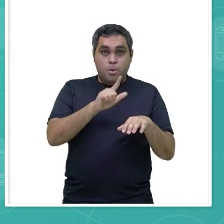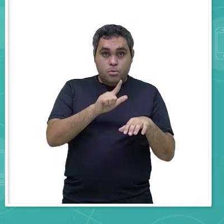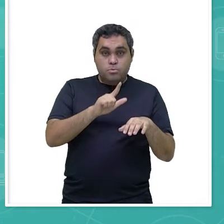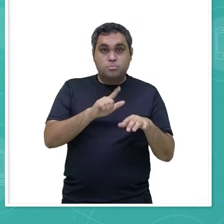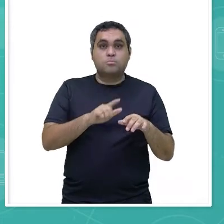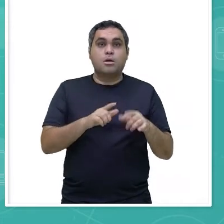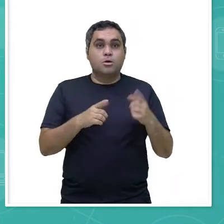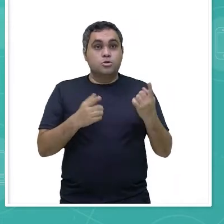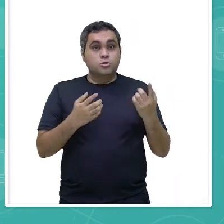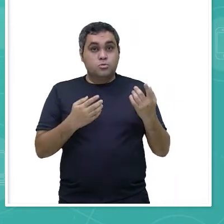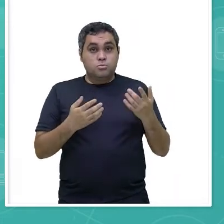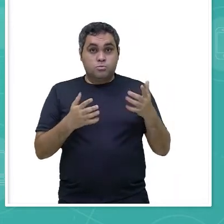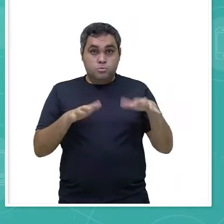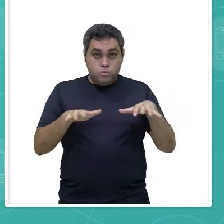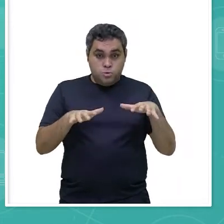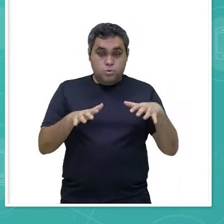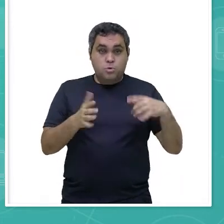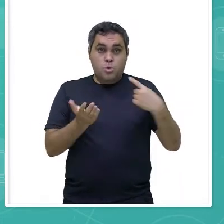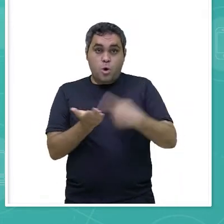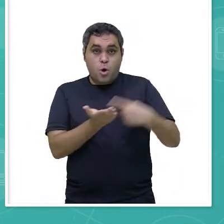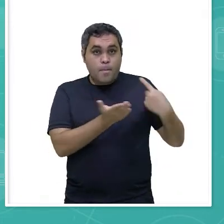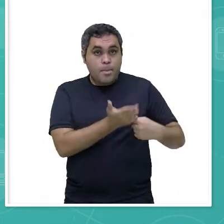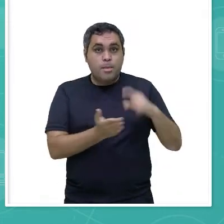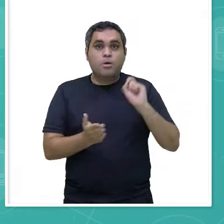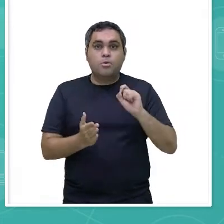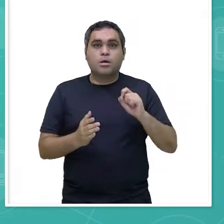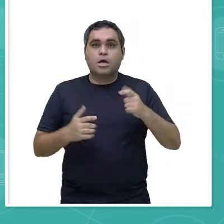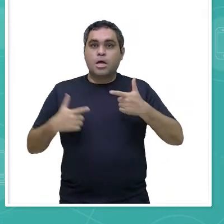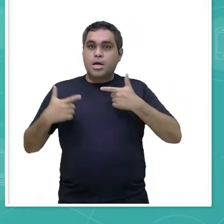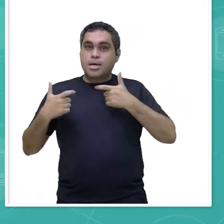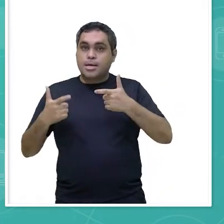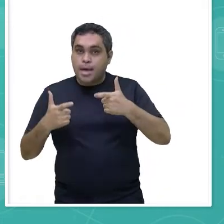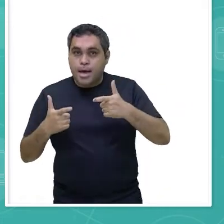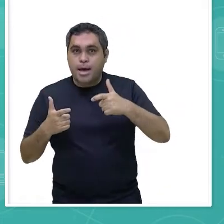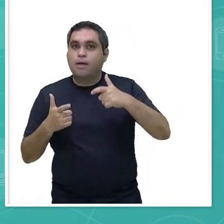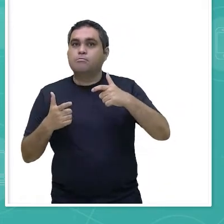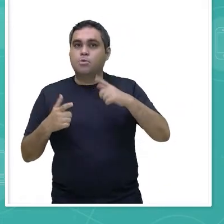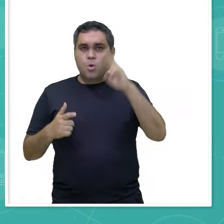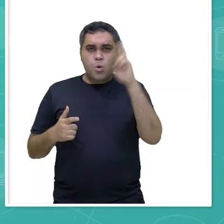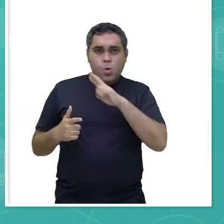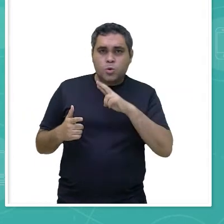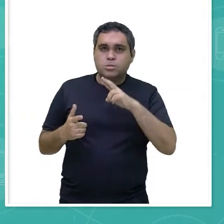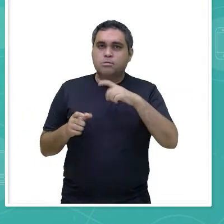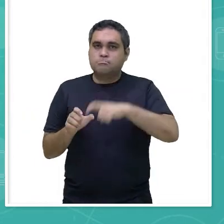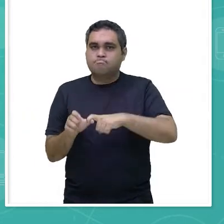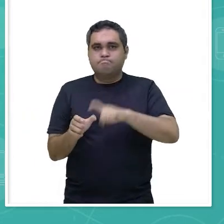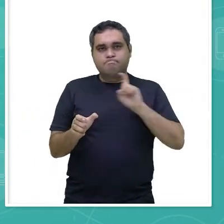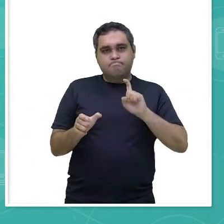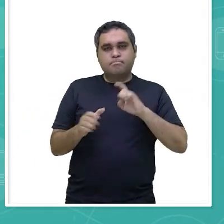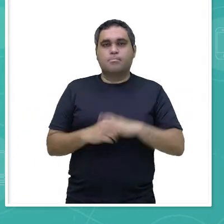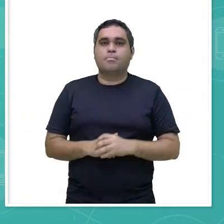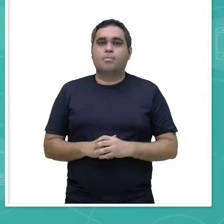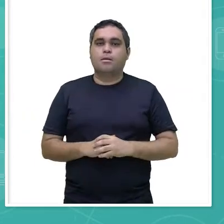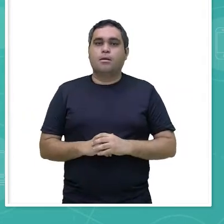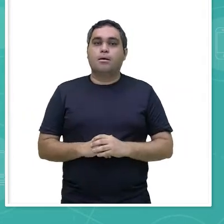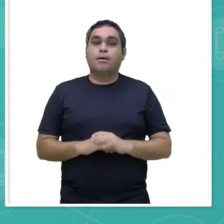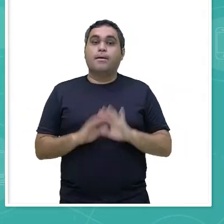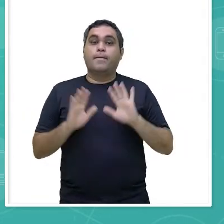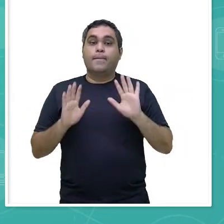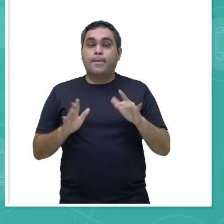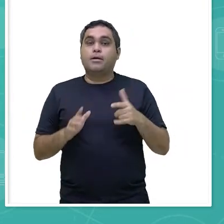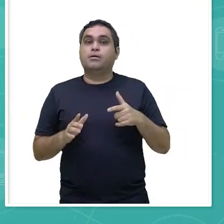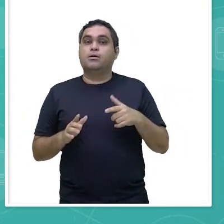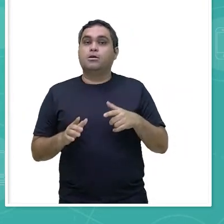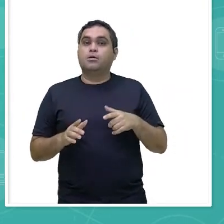guerra. Aí que veio o problema. Eles mantiveram. Aí não teve mais assunto, nem negociação, nem